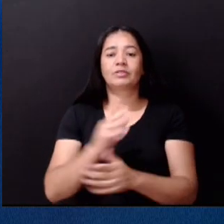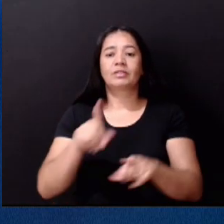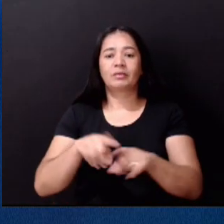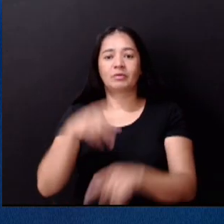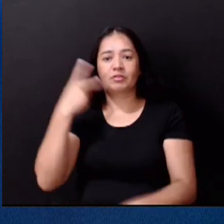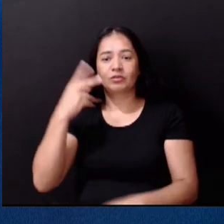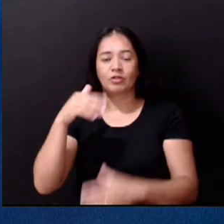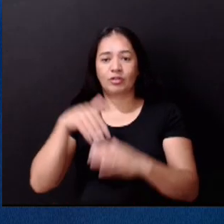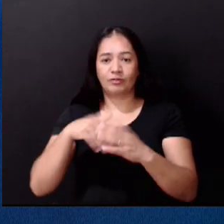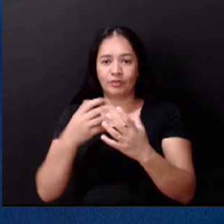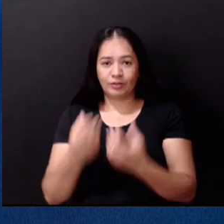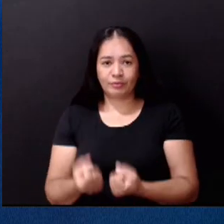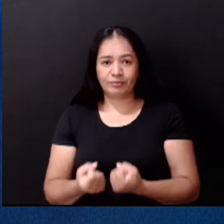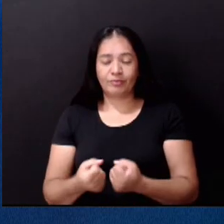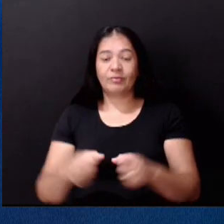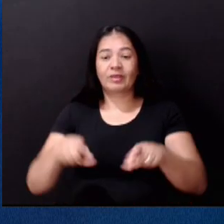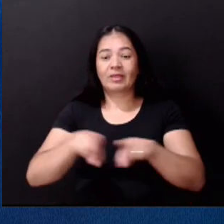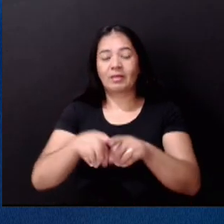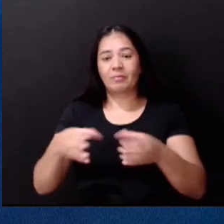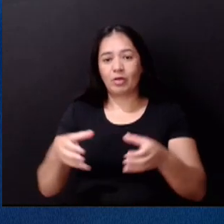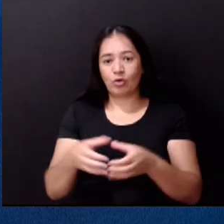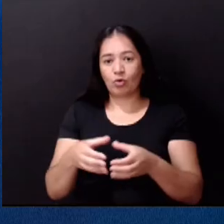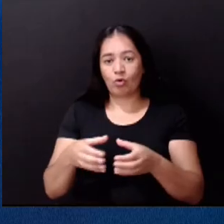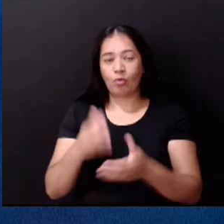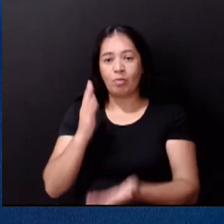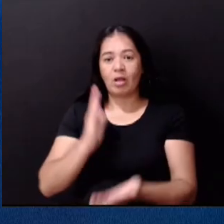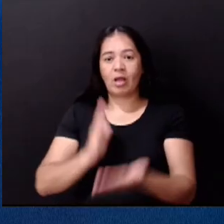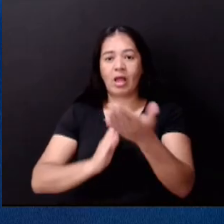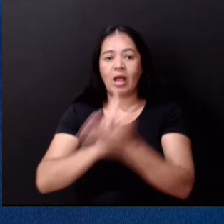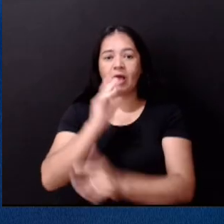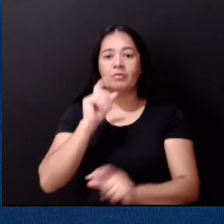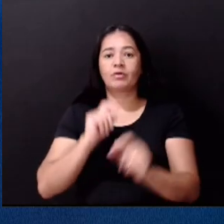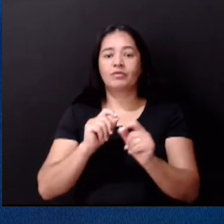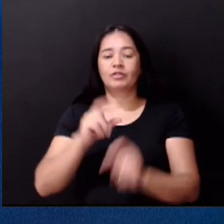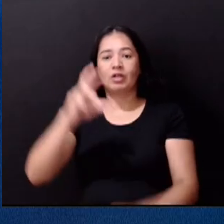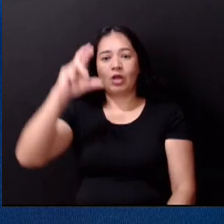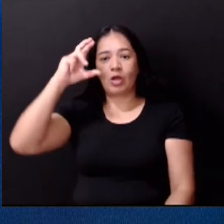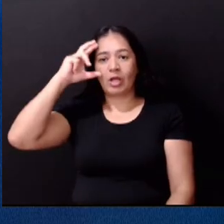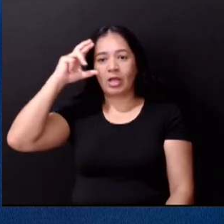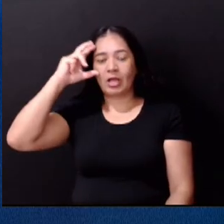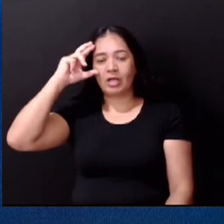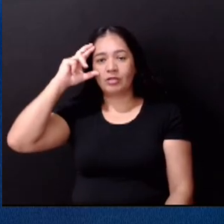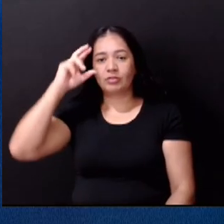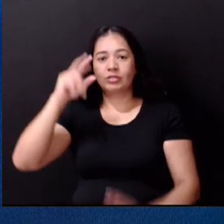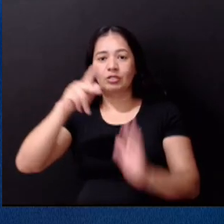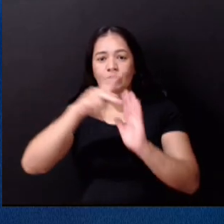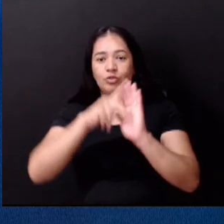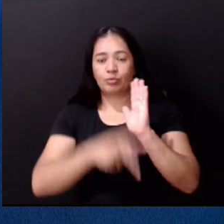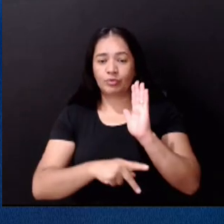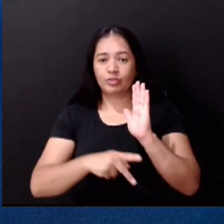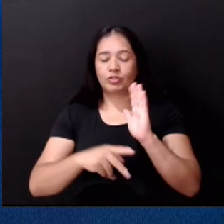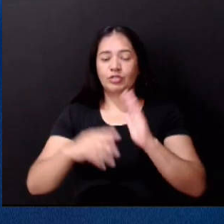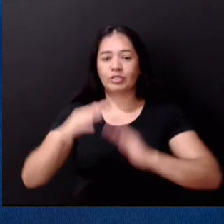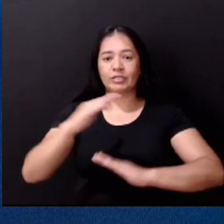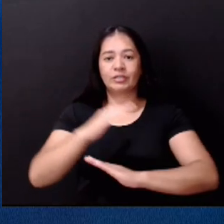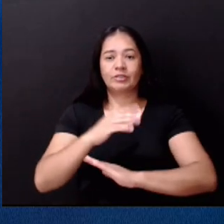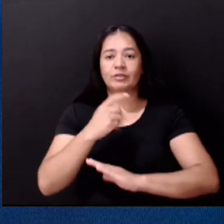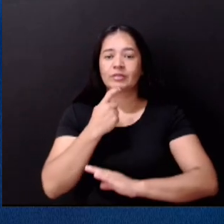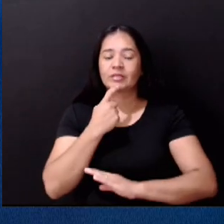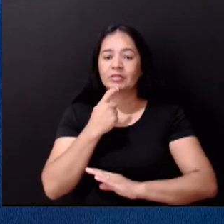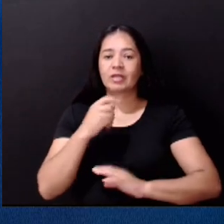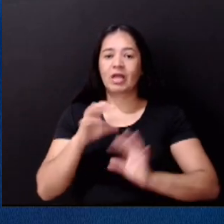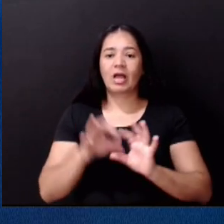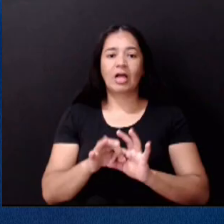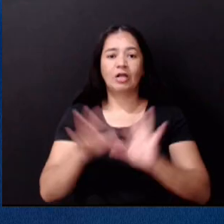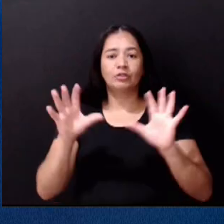a comissão aprovou o parecer favorável de Carlinhos Camelô ao projeto da mesa da Câmara, que autoriza a abertura de